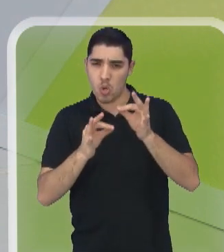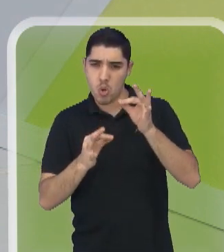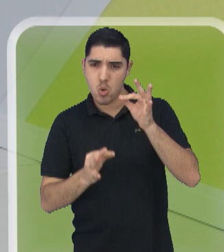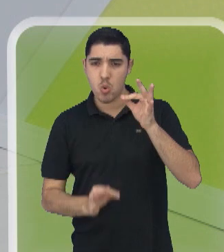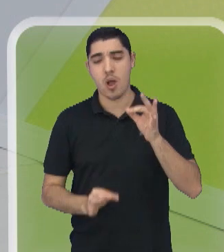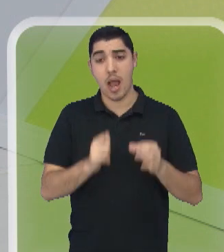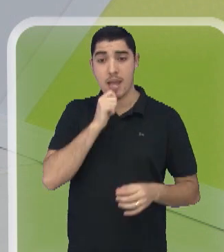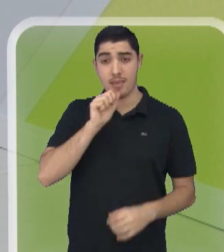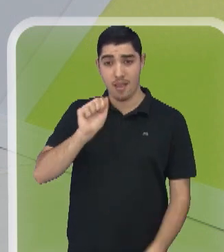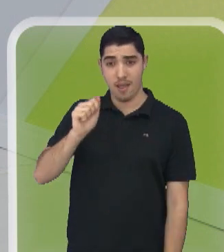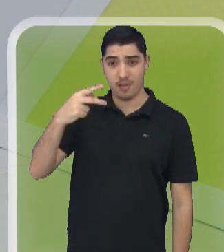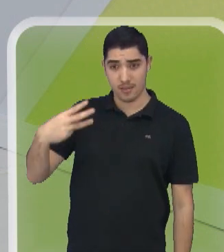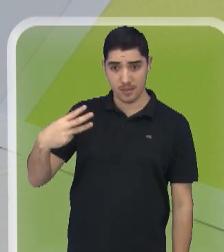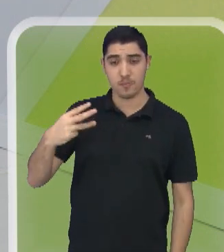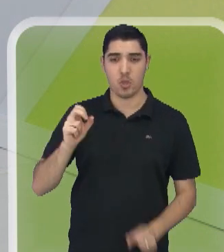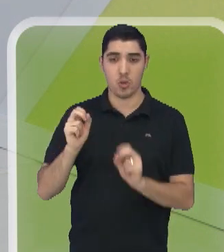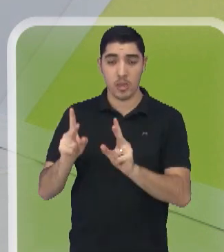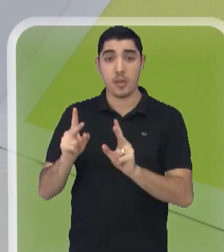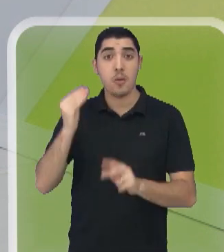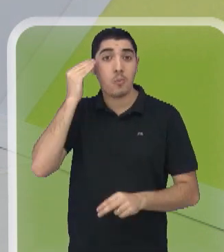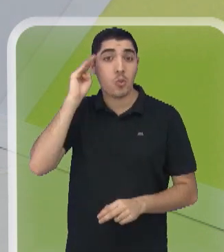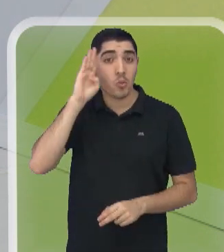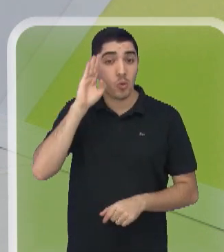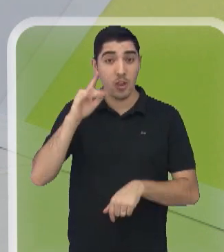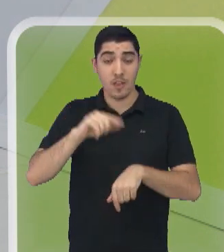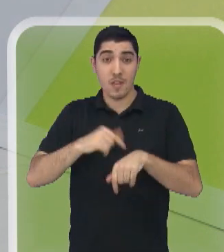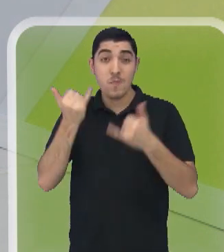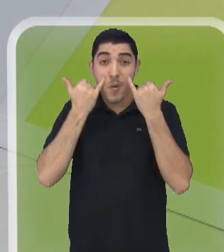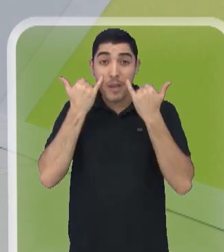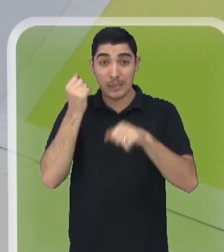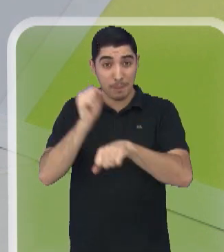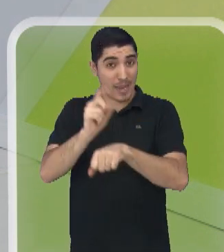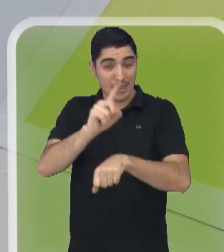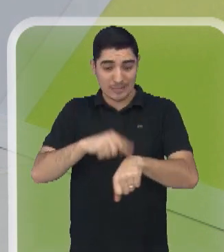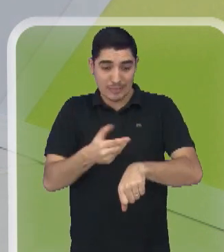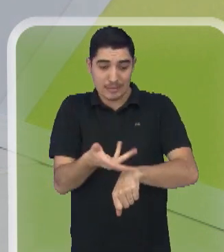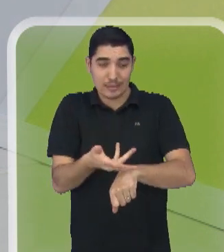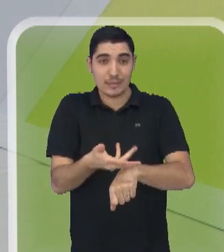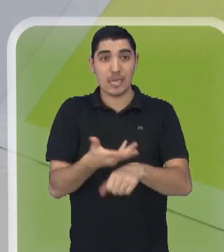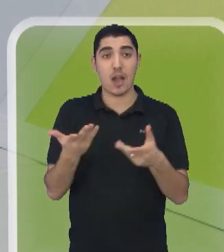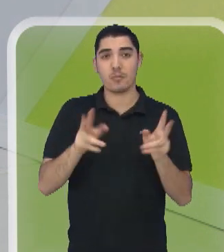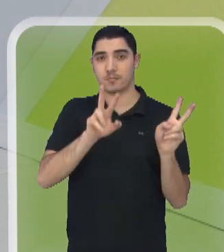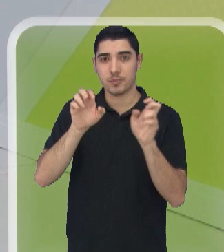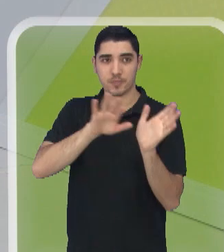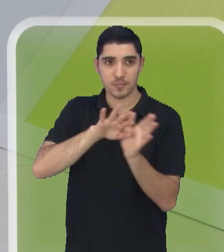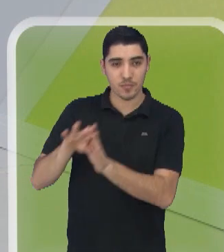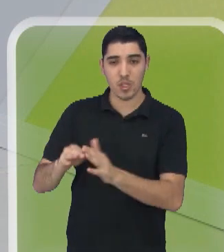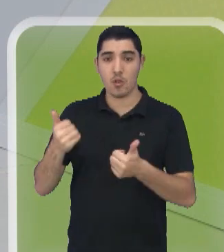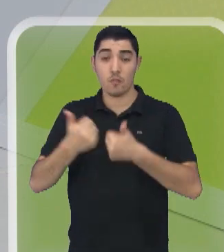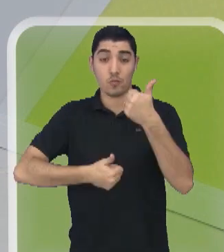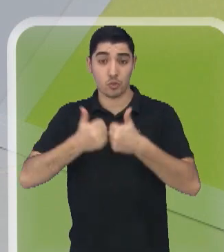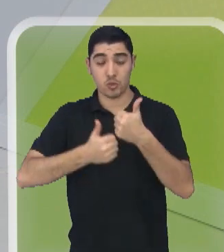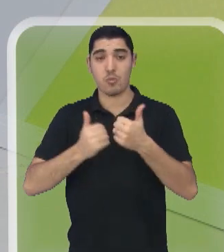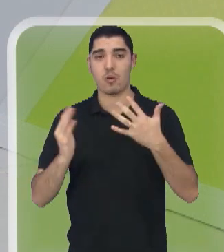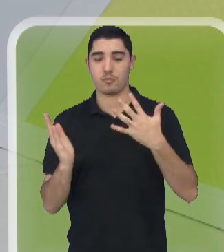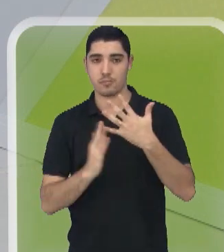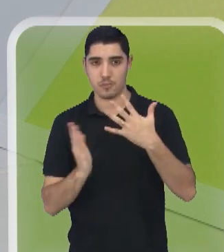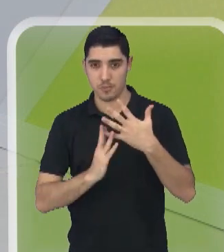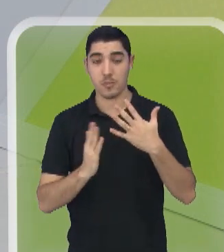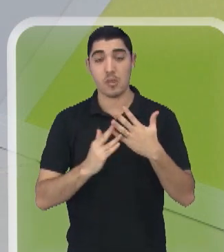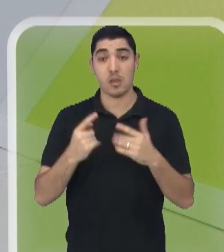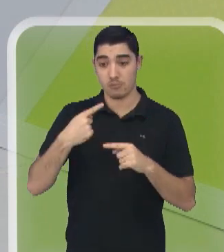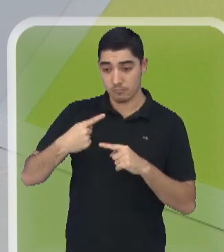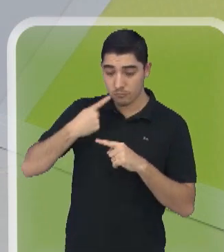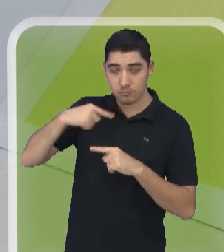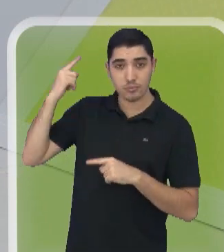desta Série A3, tá certo? Brunão, no pique a informação não para, o tempo urge. Falando agora de futebol amador, neste final de semana aconteceram os